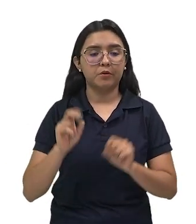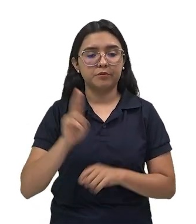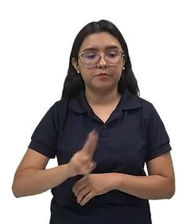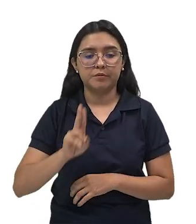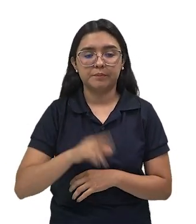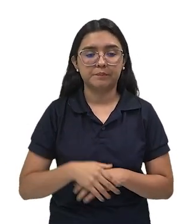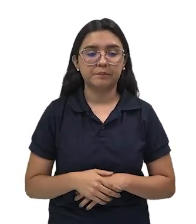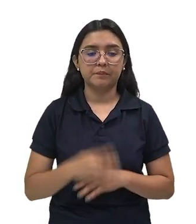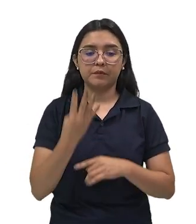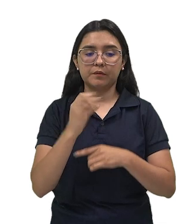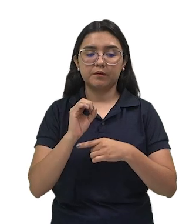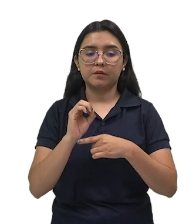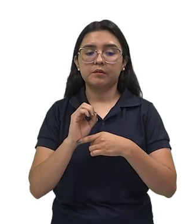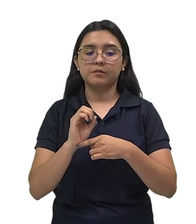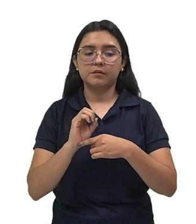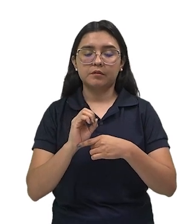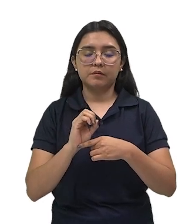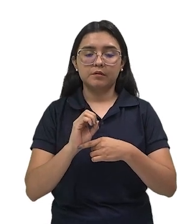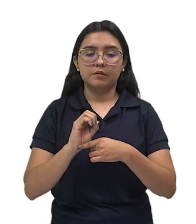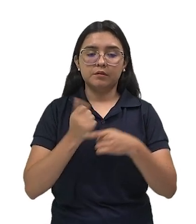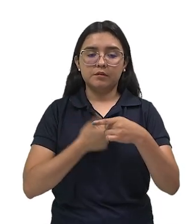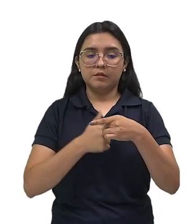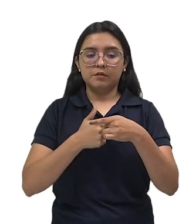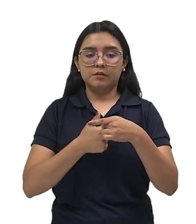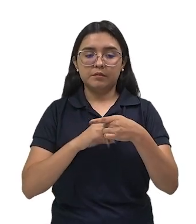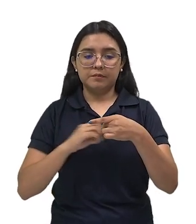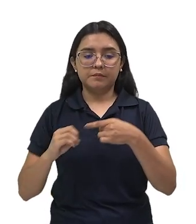Né? 40% vezes 2.000.